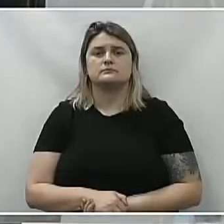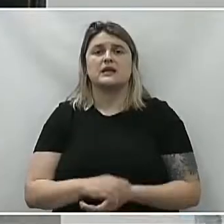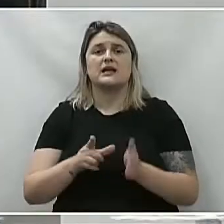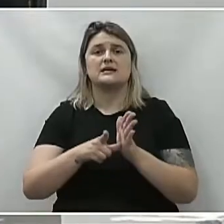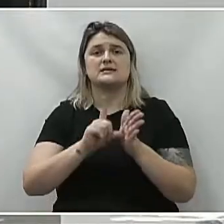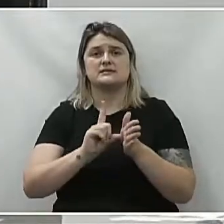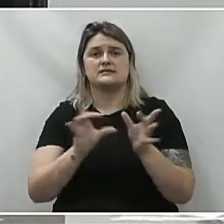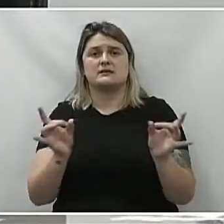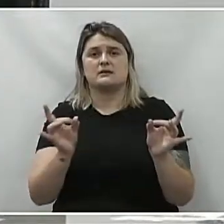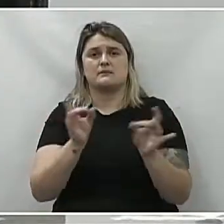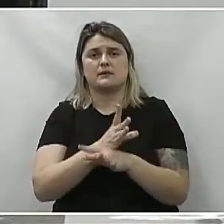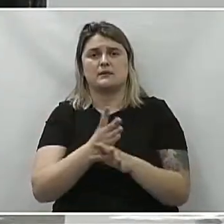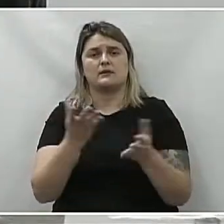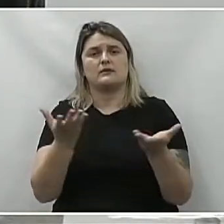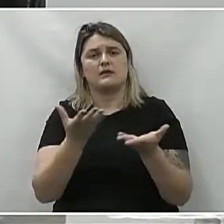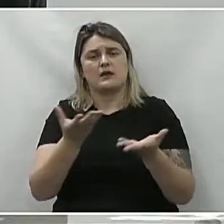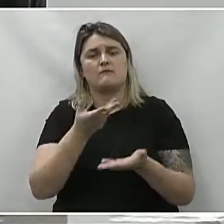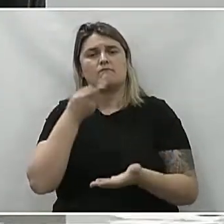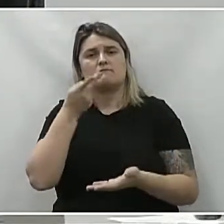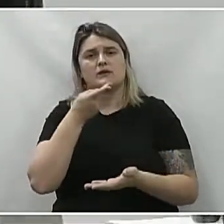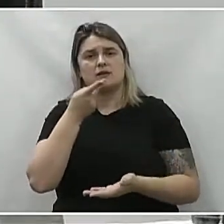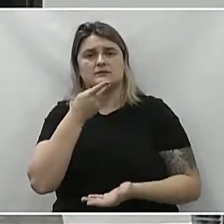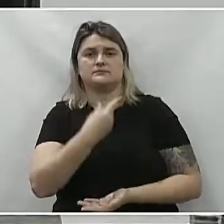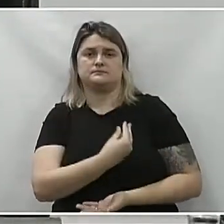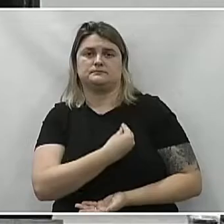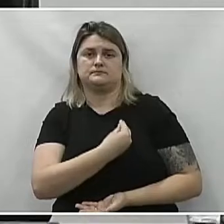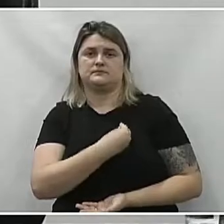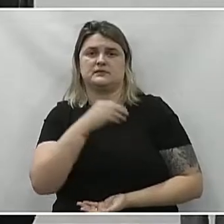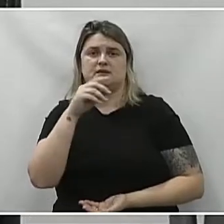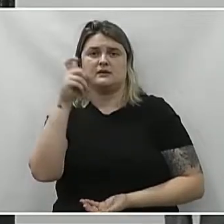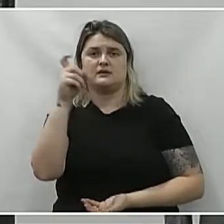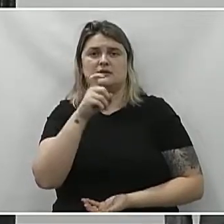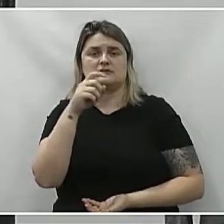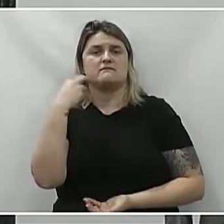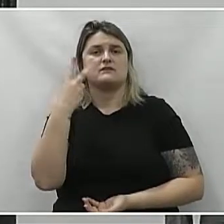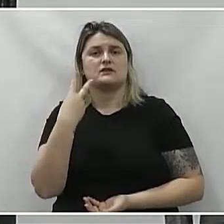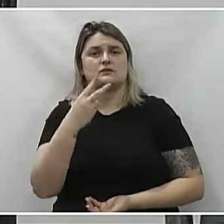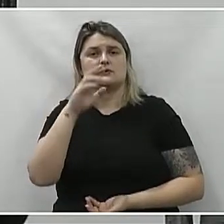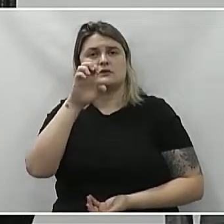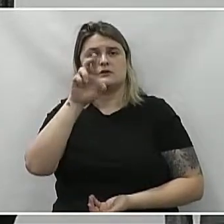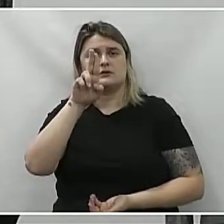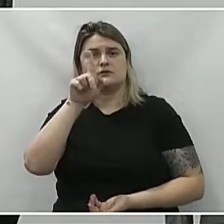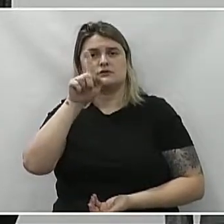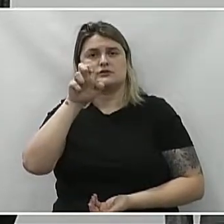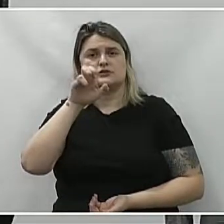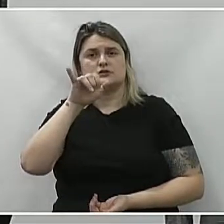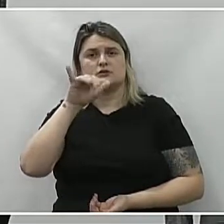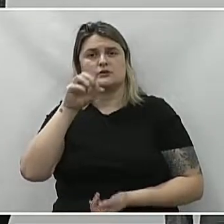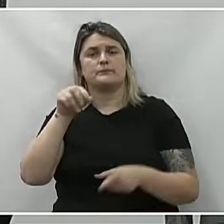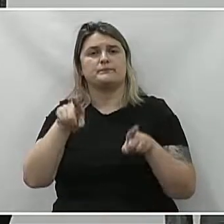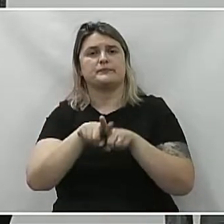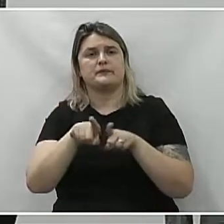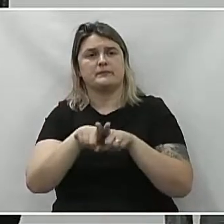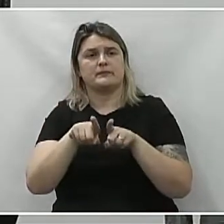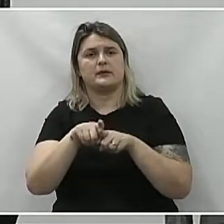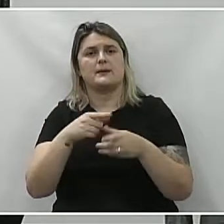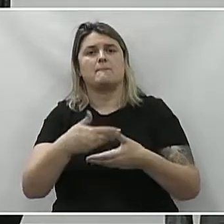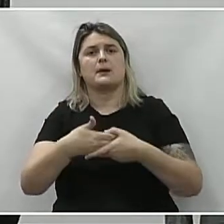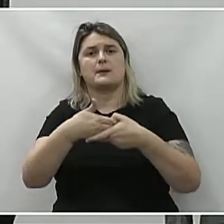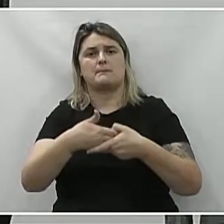Então antes de finalizar gostaria de destacar a presença do ex-vereador Eugênio e também